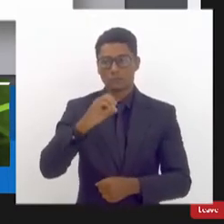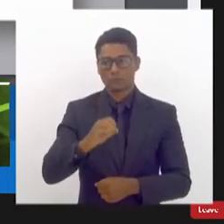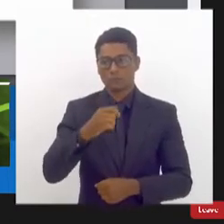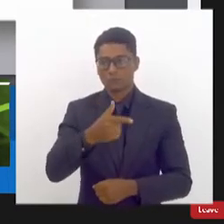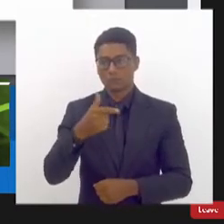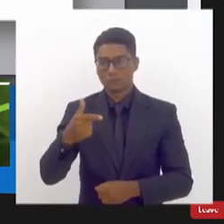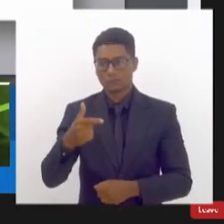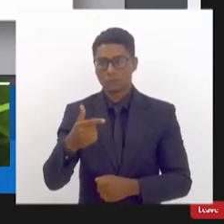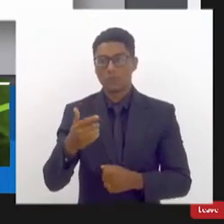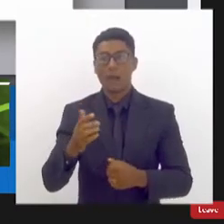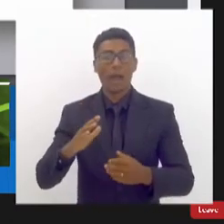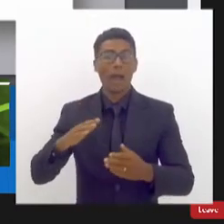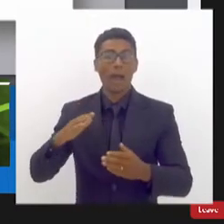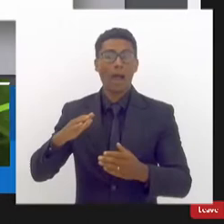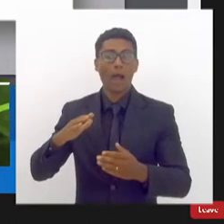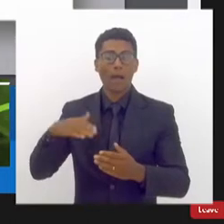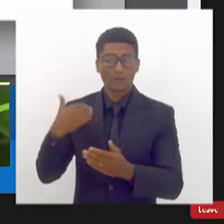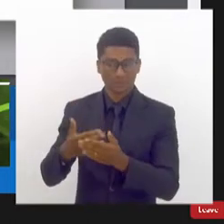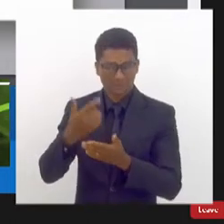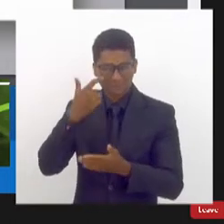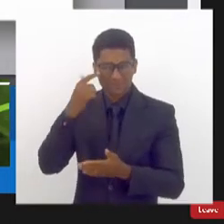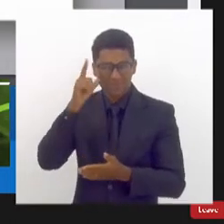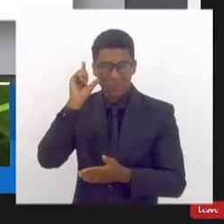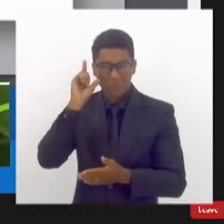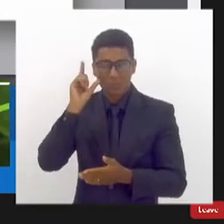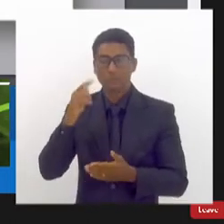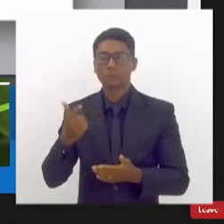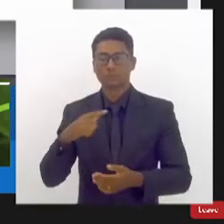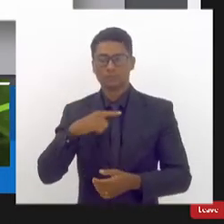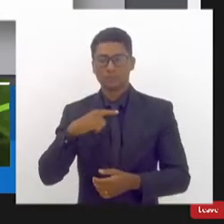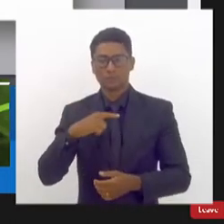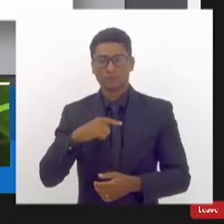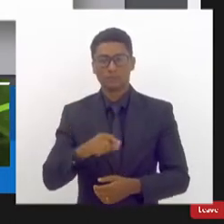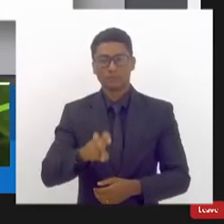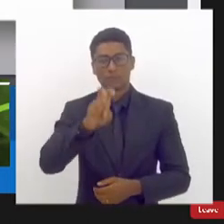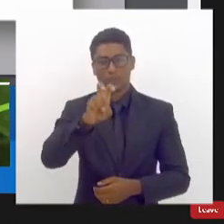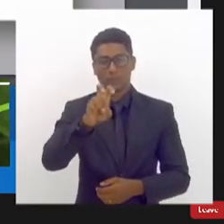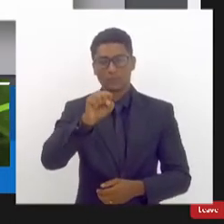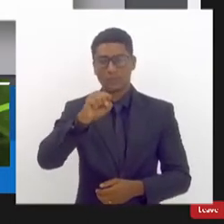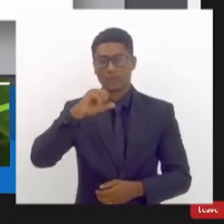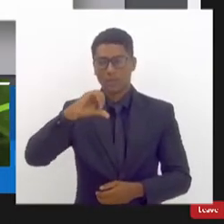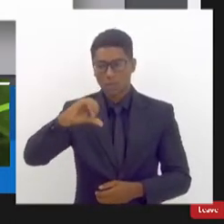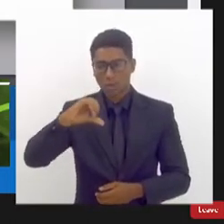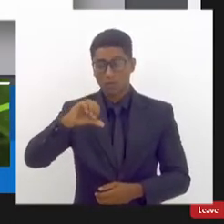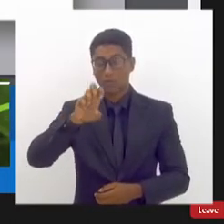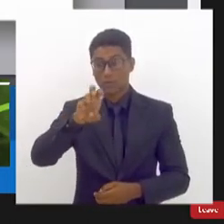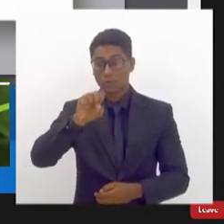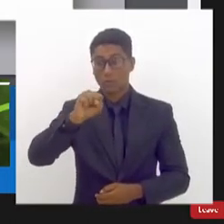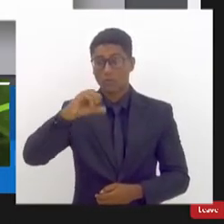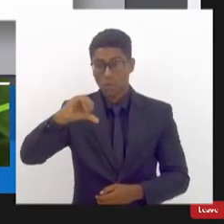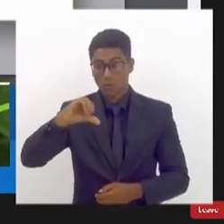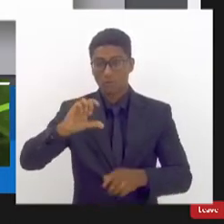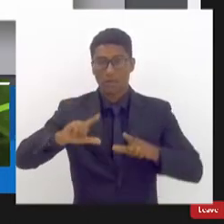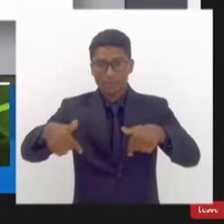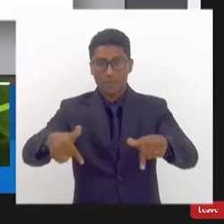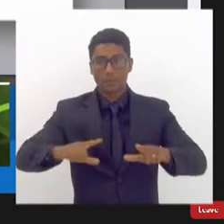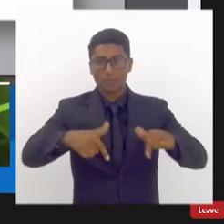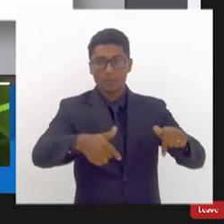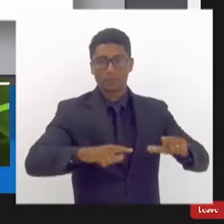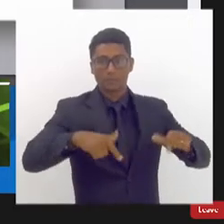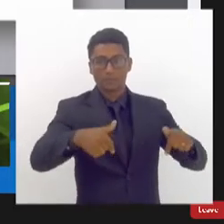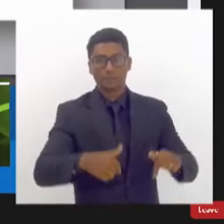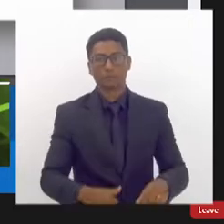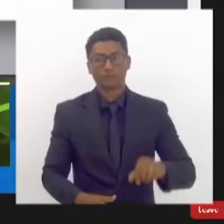ontem. Nós tivemos 589 atos. Desses 589 atos, 84